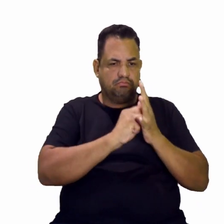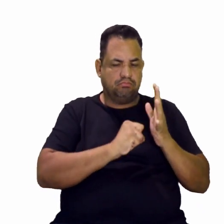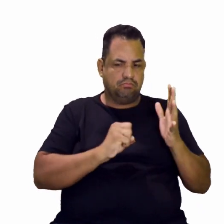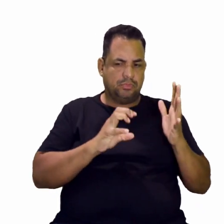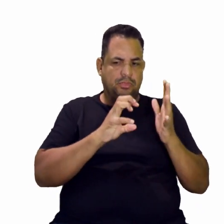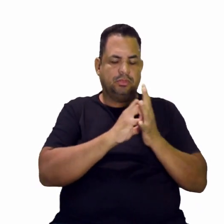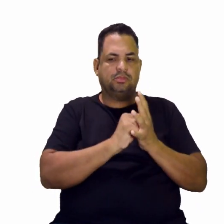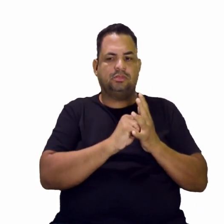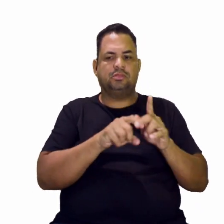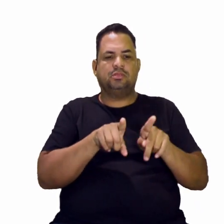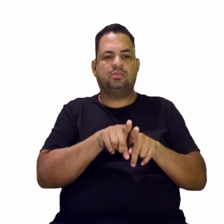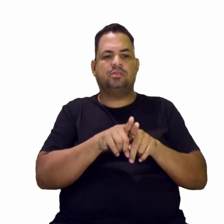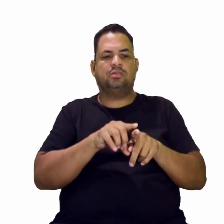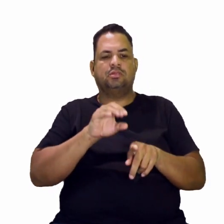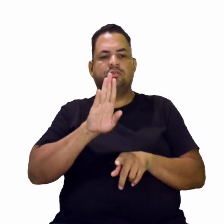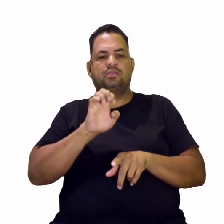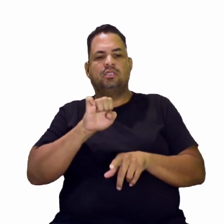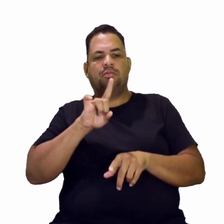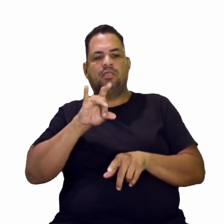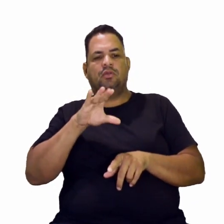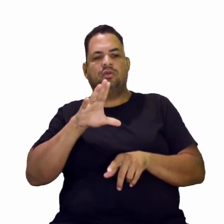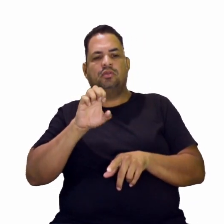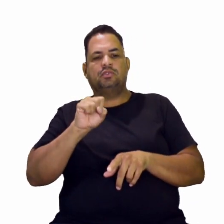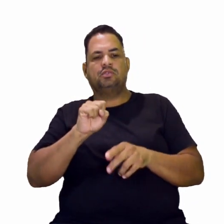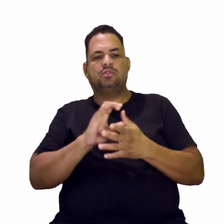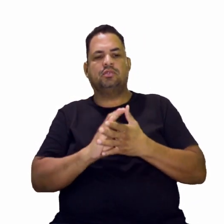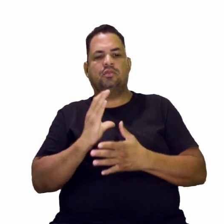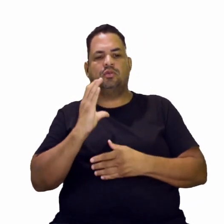predação, simbiose,